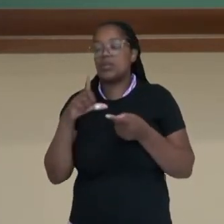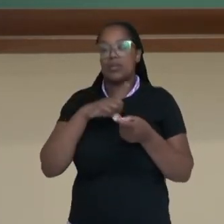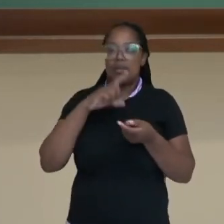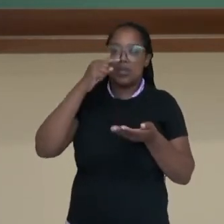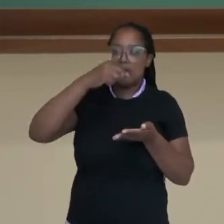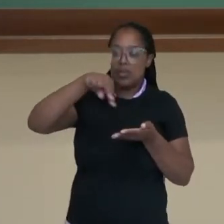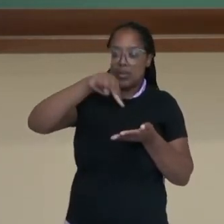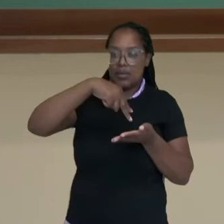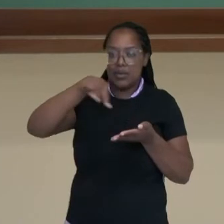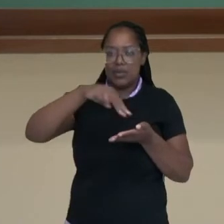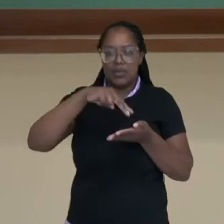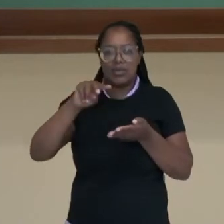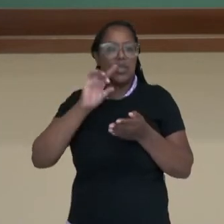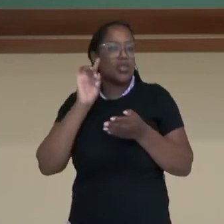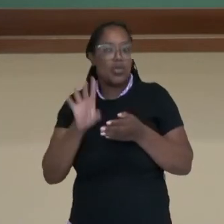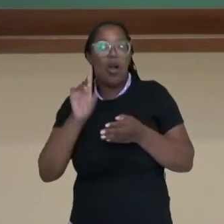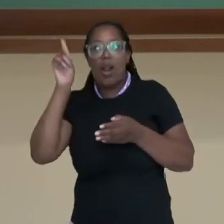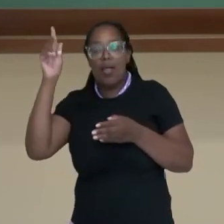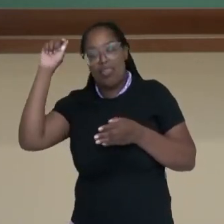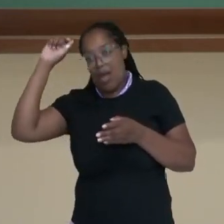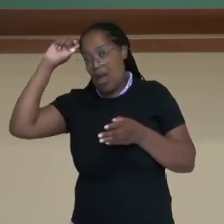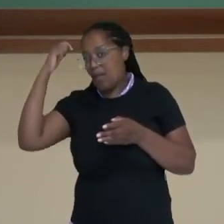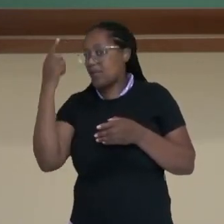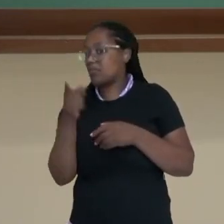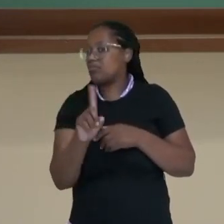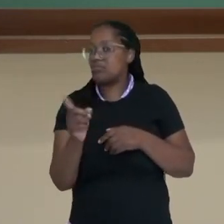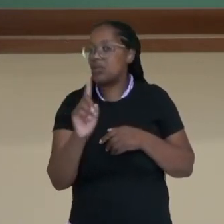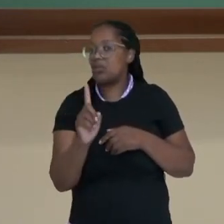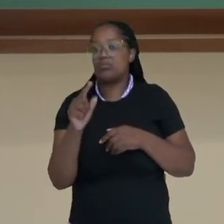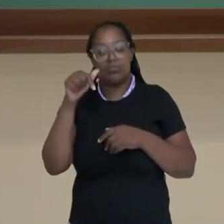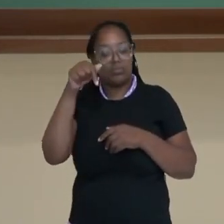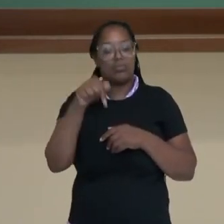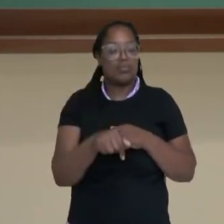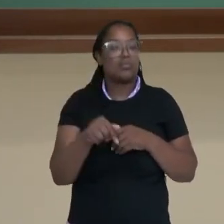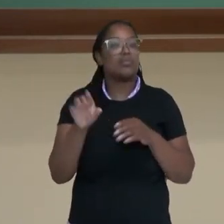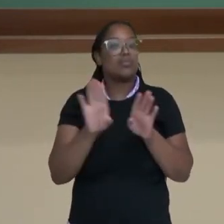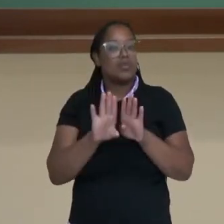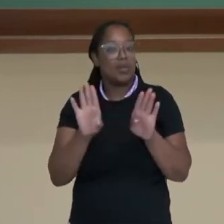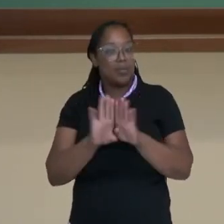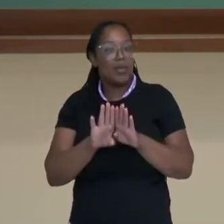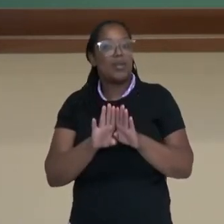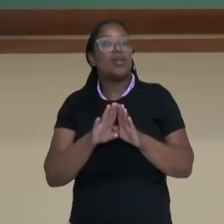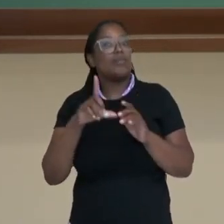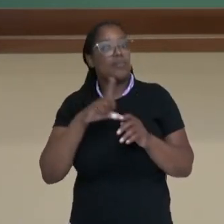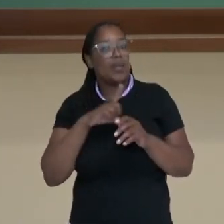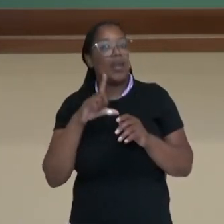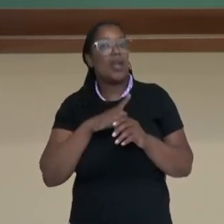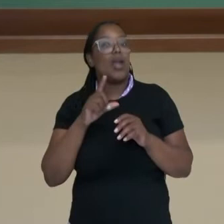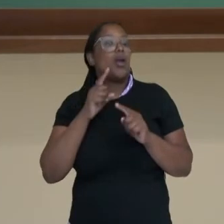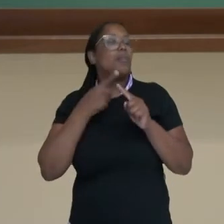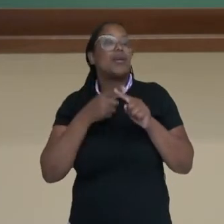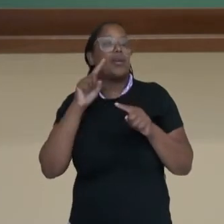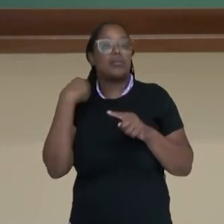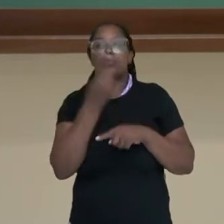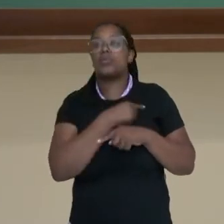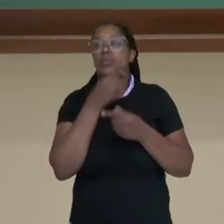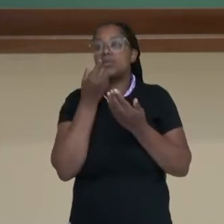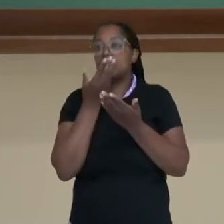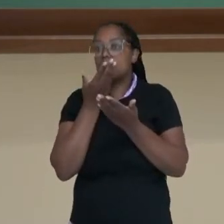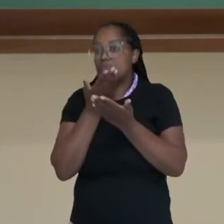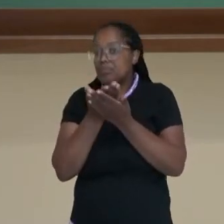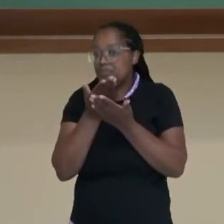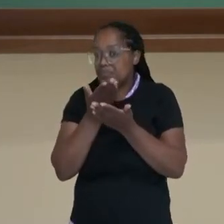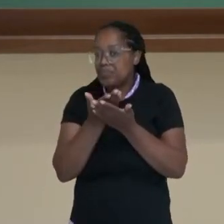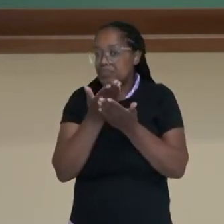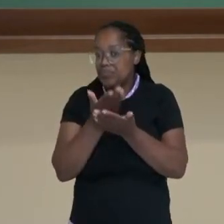que seja. É só, gente? Claro que não, né? Eu acho interessante quando a gente estuda ensino religioso e nós acabamos estudando